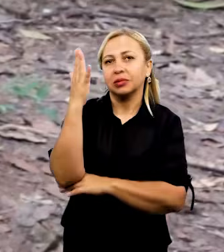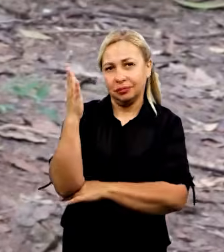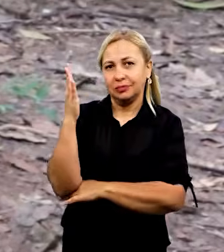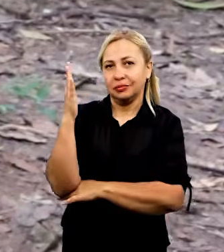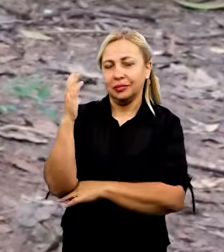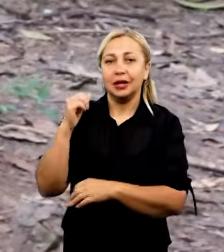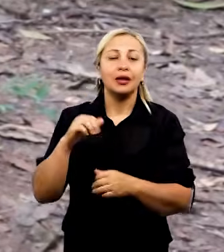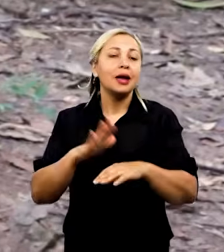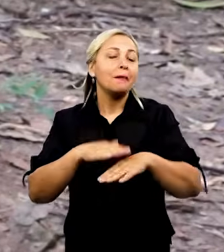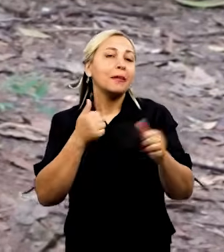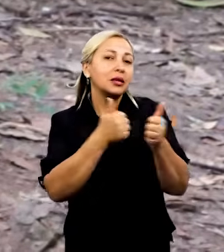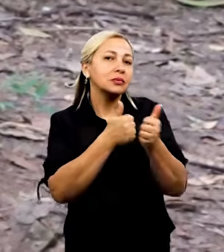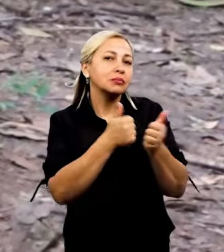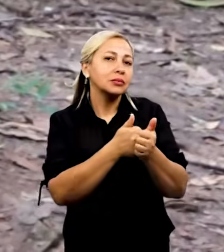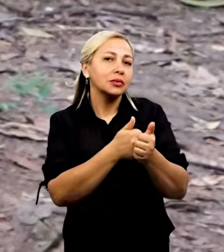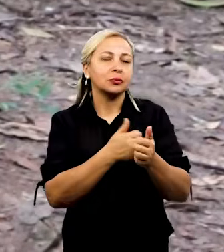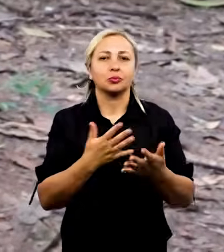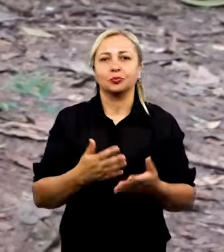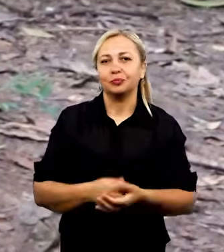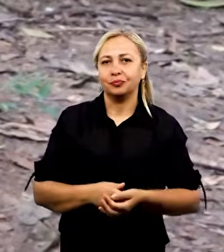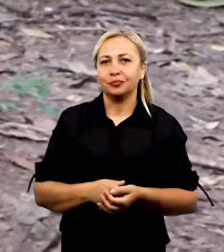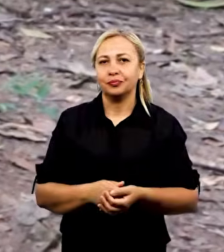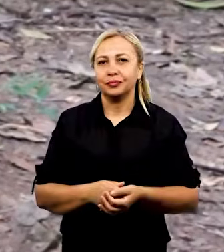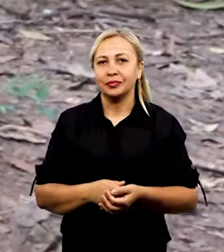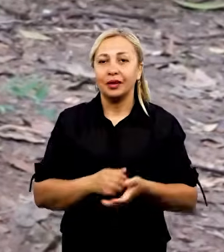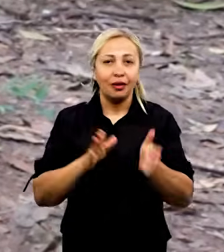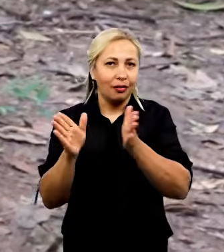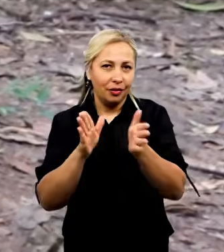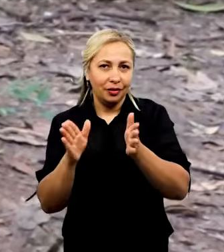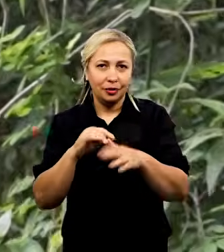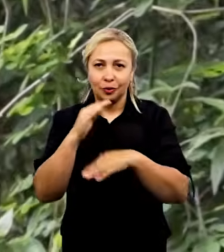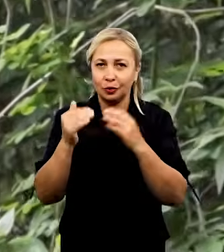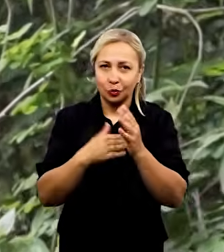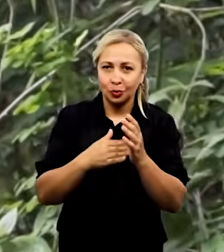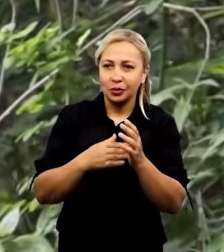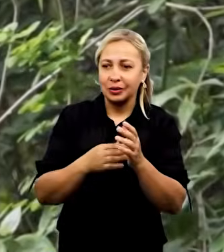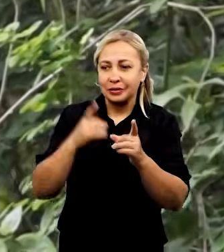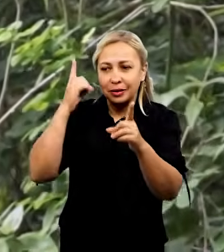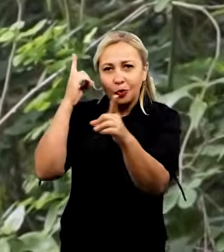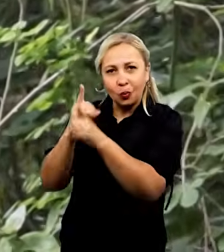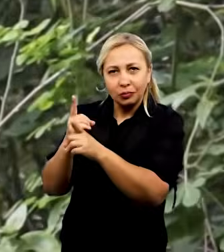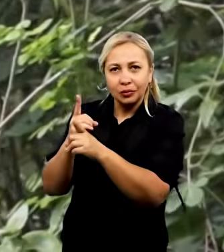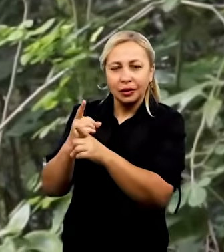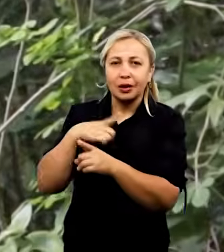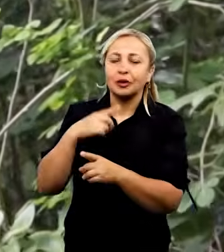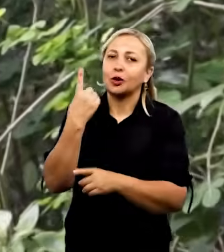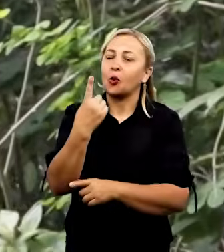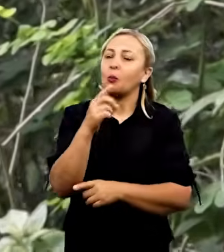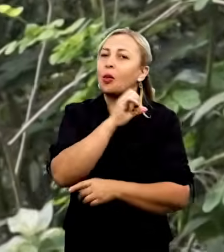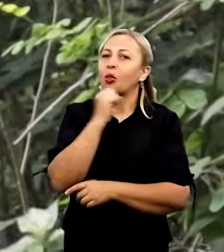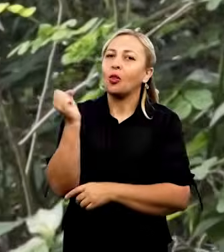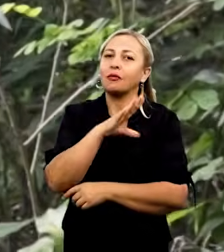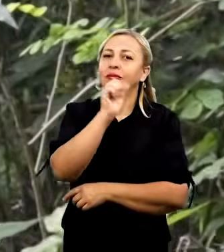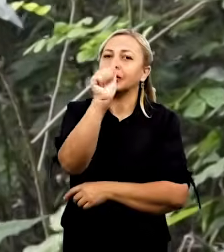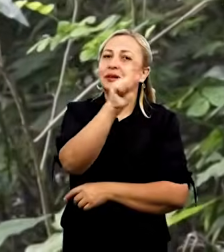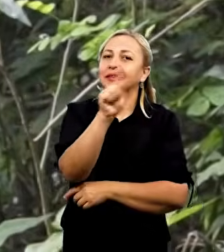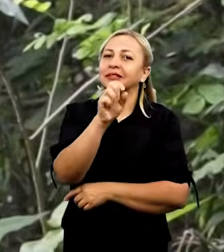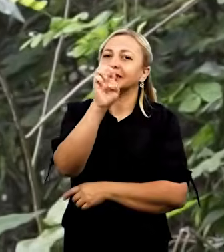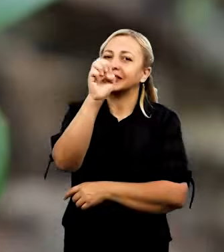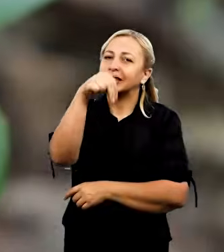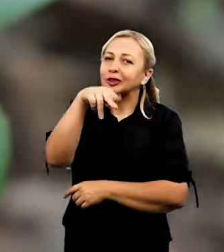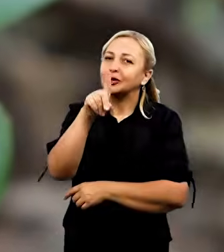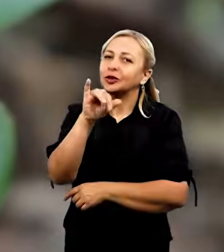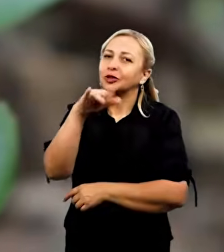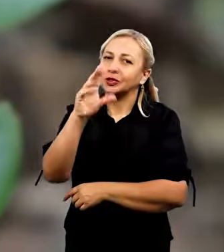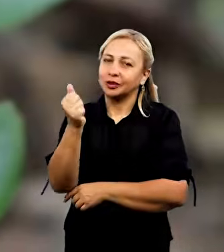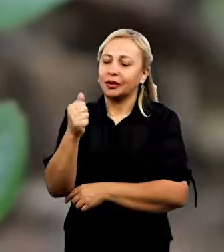reconhecer a espécie nova e a espécie que é mais próxima dela, que é mais parecida. Dentre as descobertas realizadas na mata está uma espécie